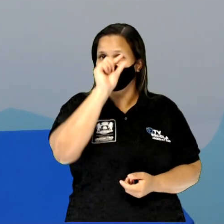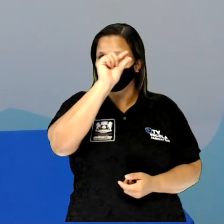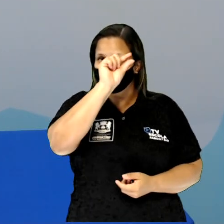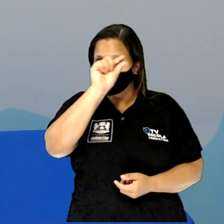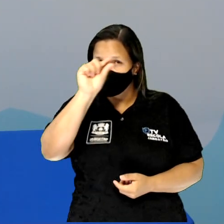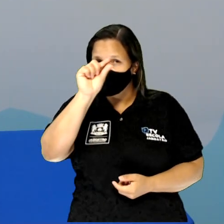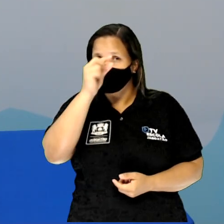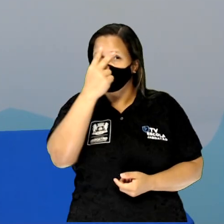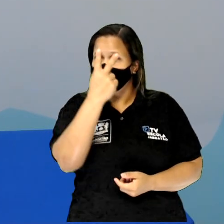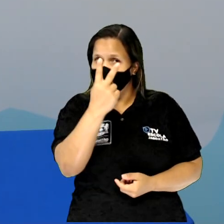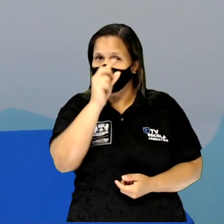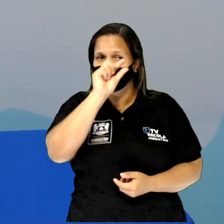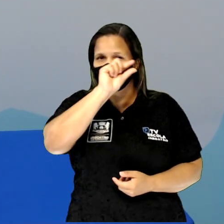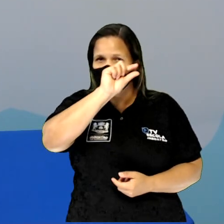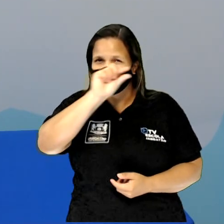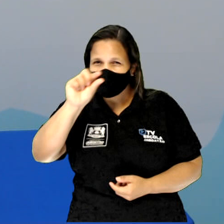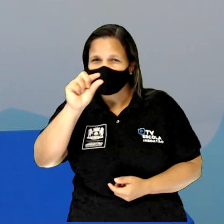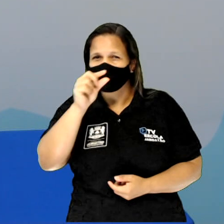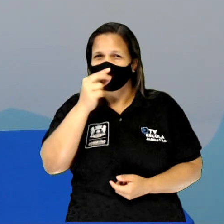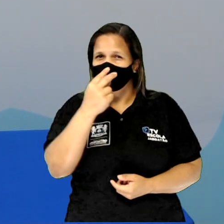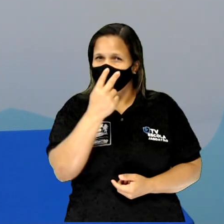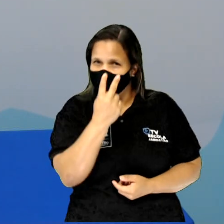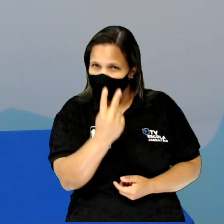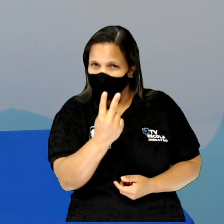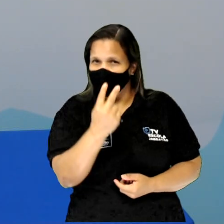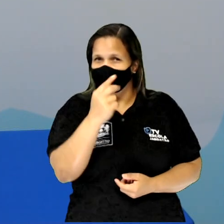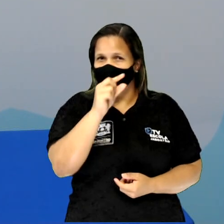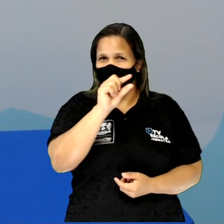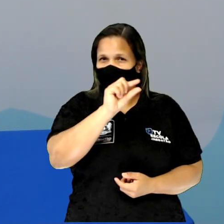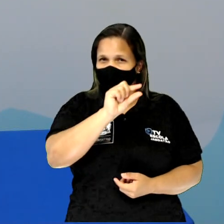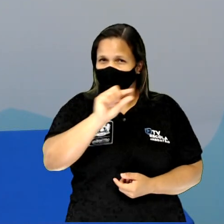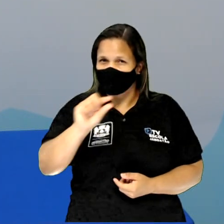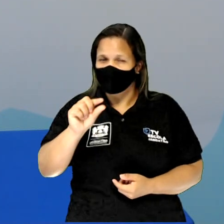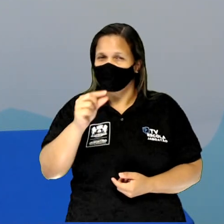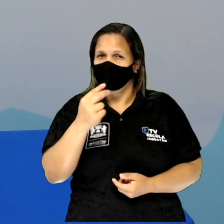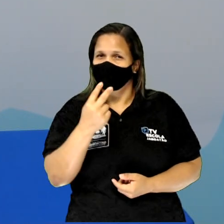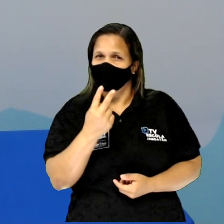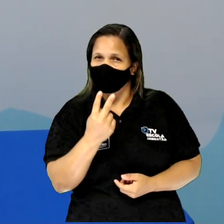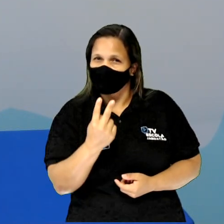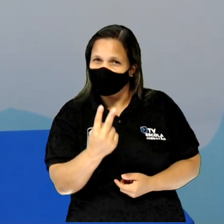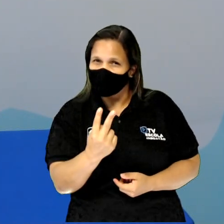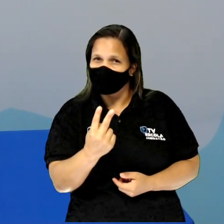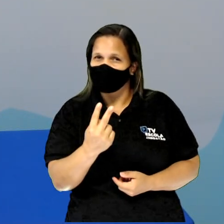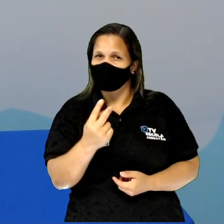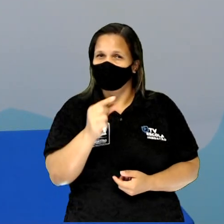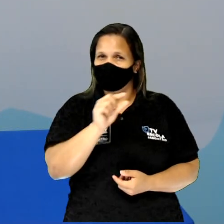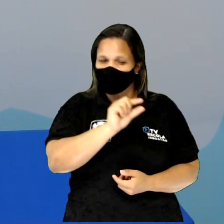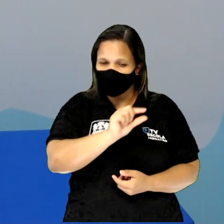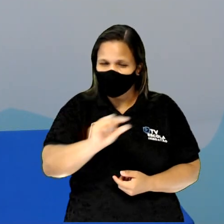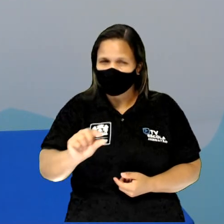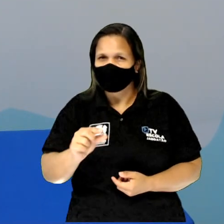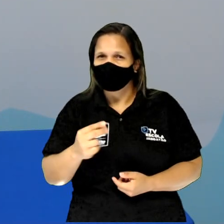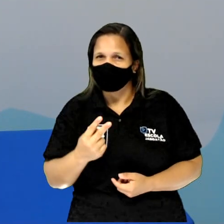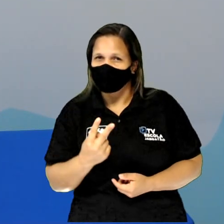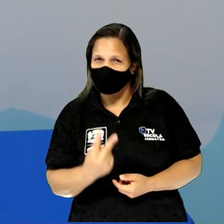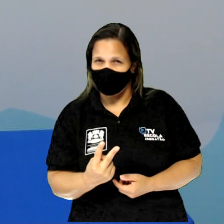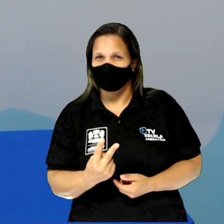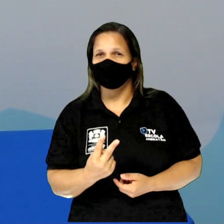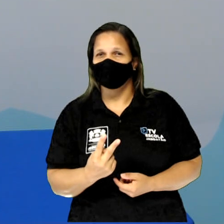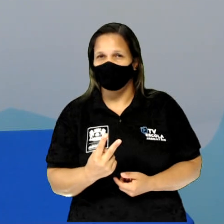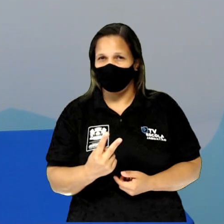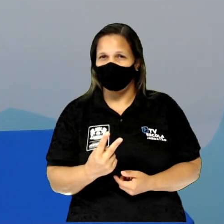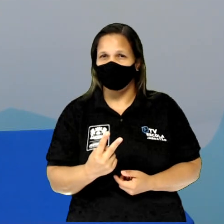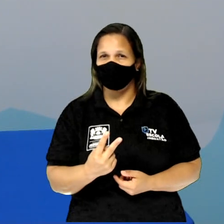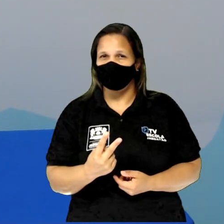fileira duas na segunda duas na terceira e duas na